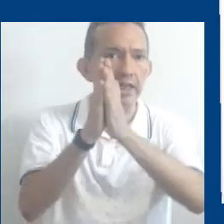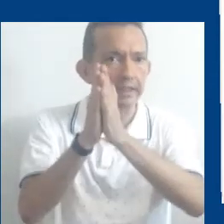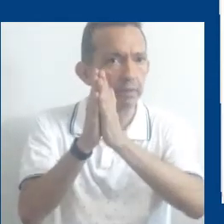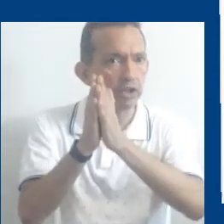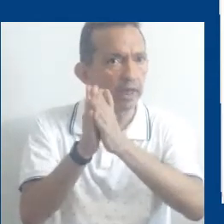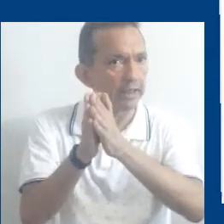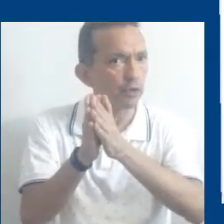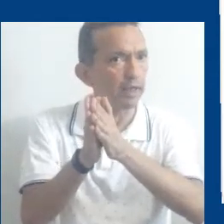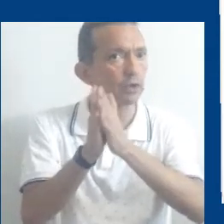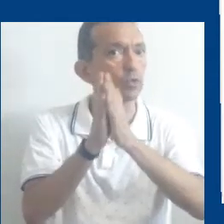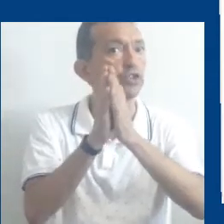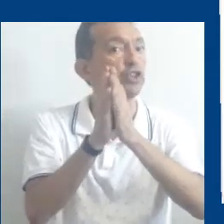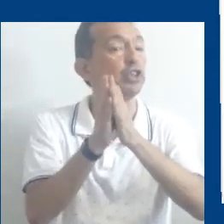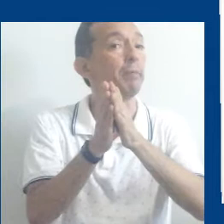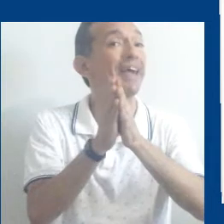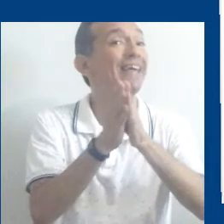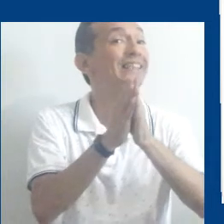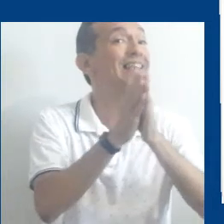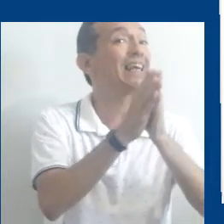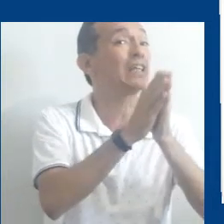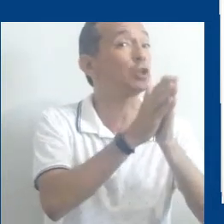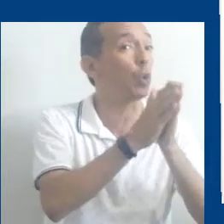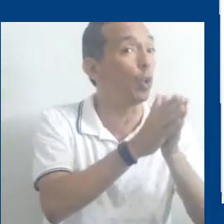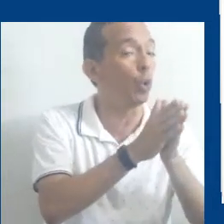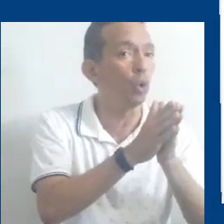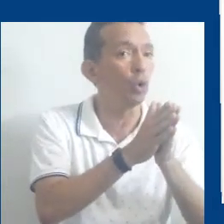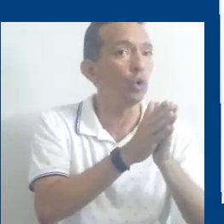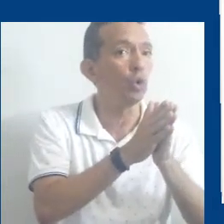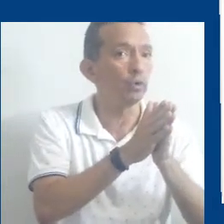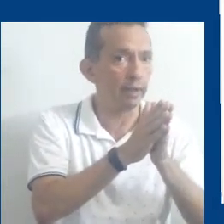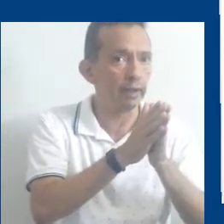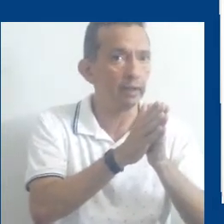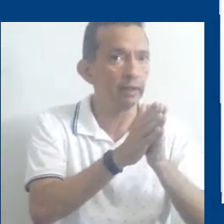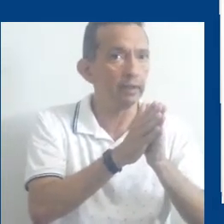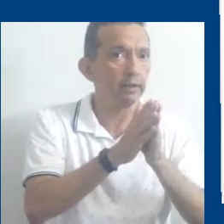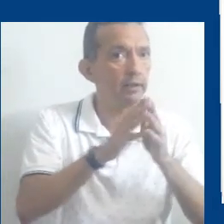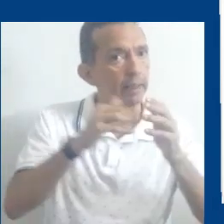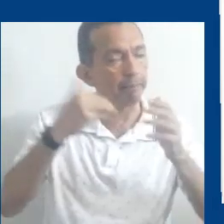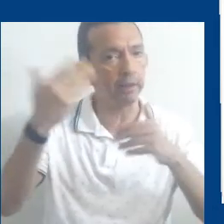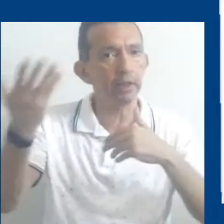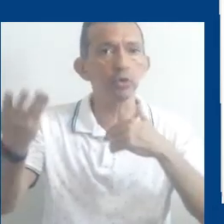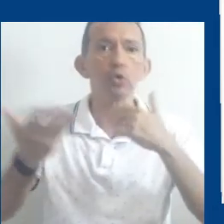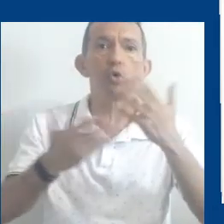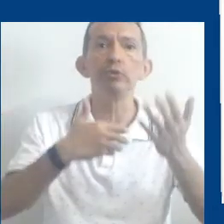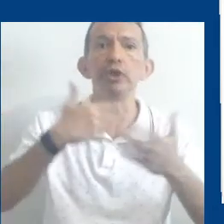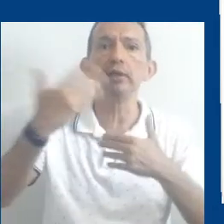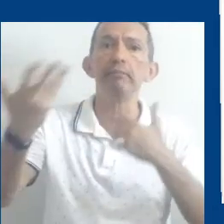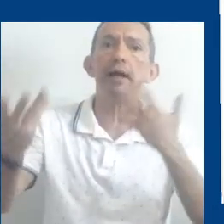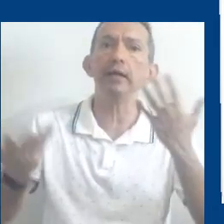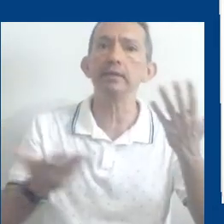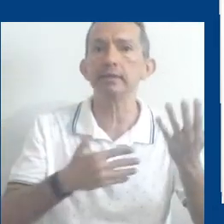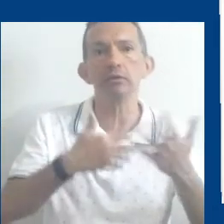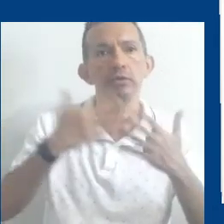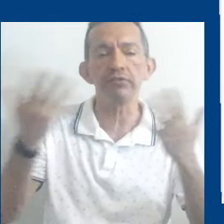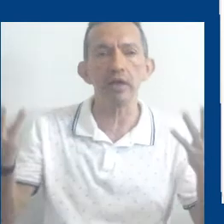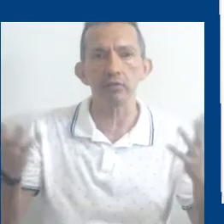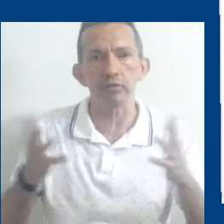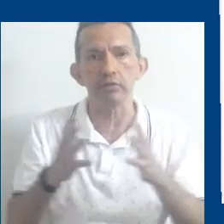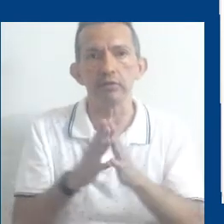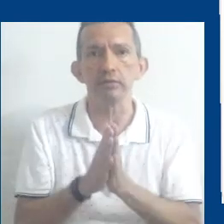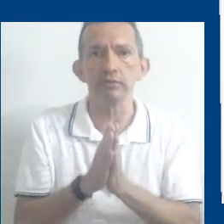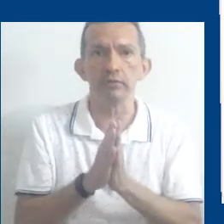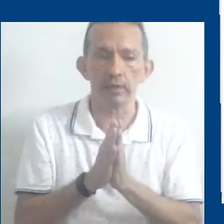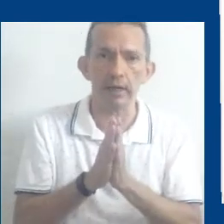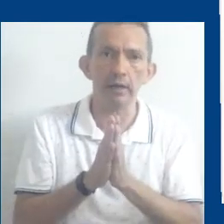está diretamente relacionado com o sistema excretor, né? Que dependendo do grupo de animais são